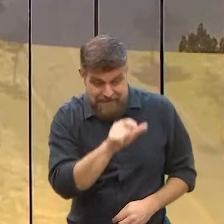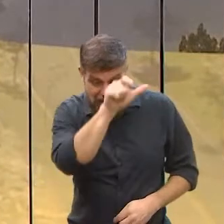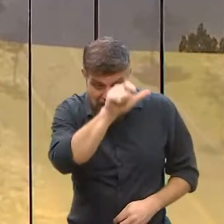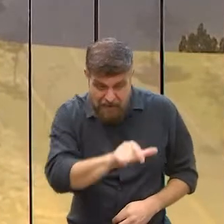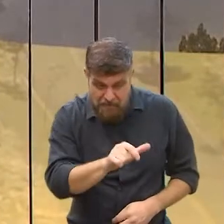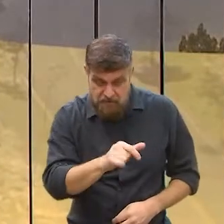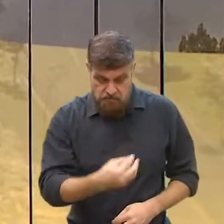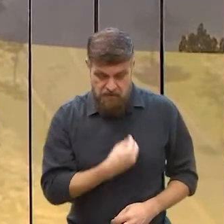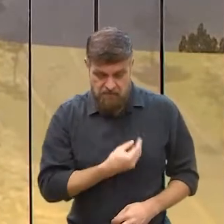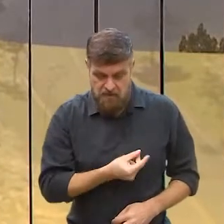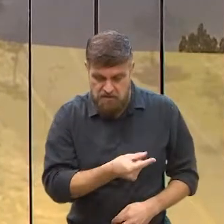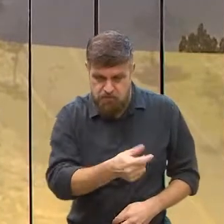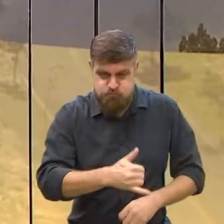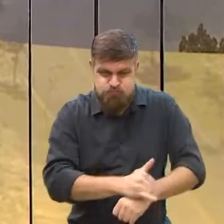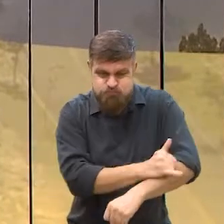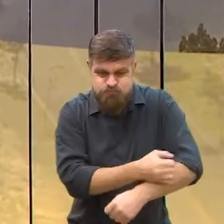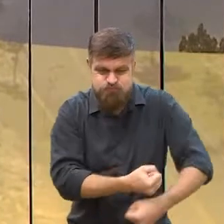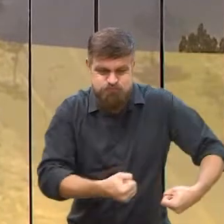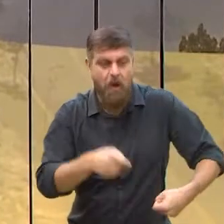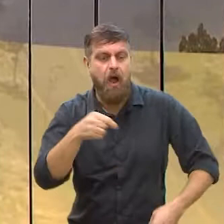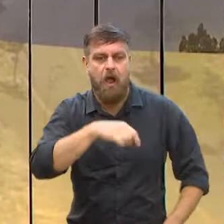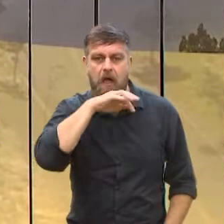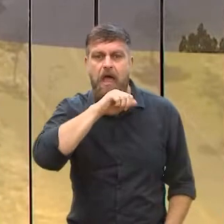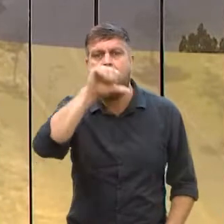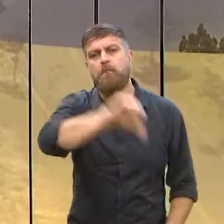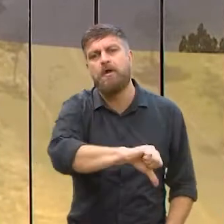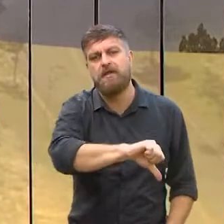obesidade. Acho que